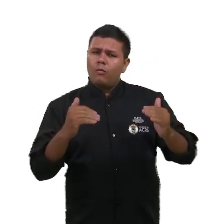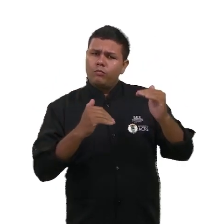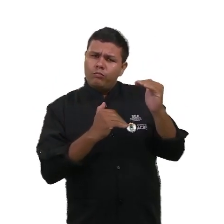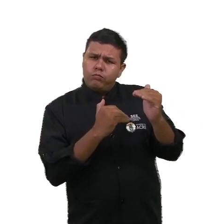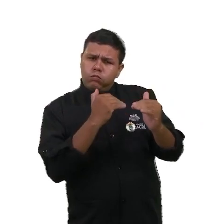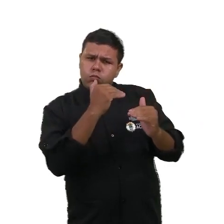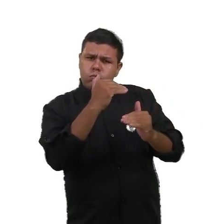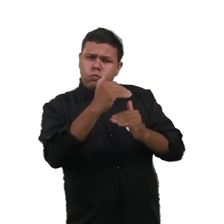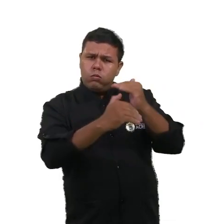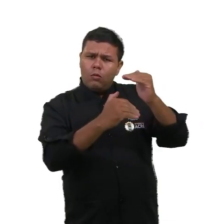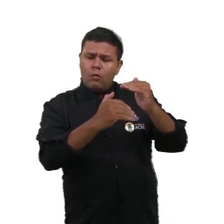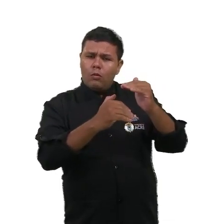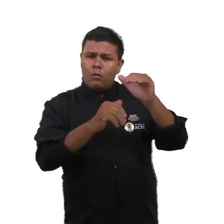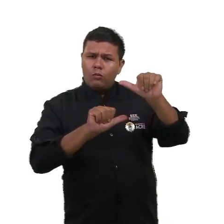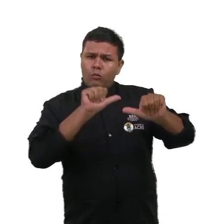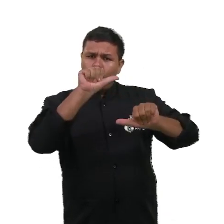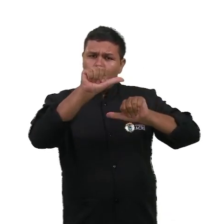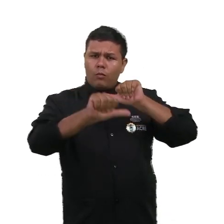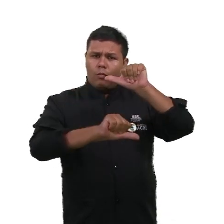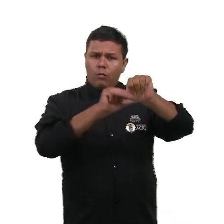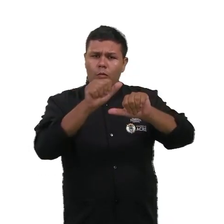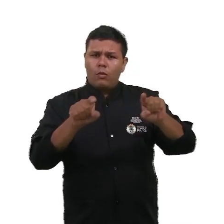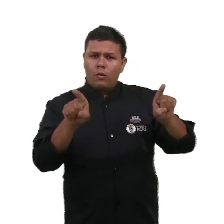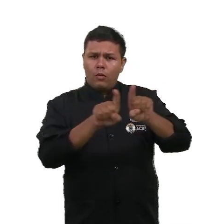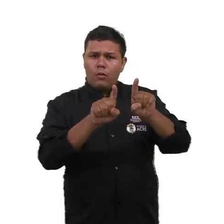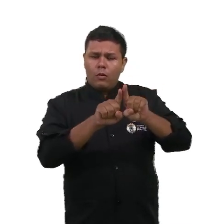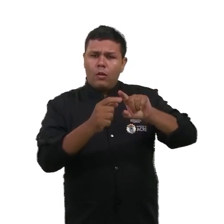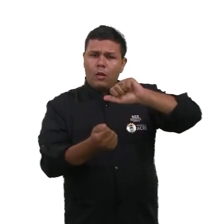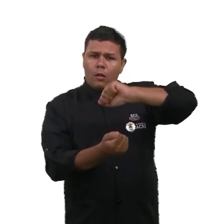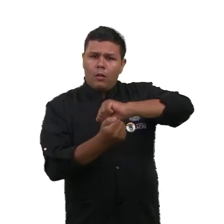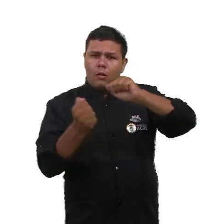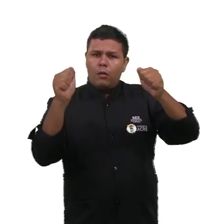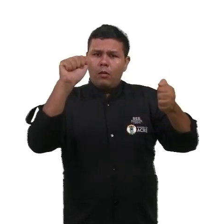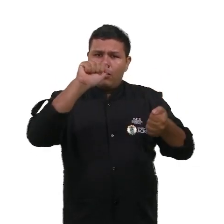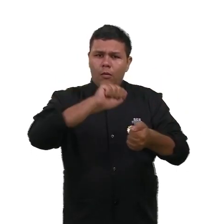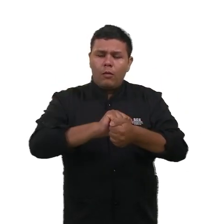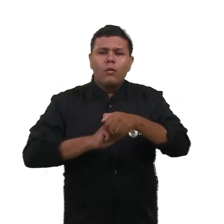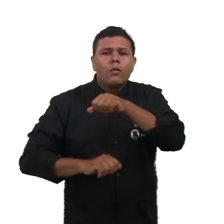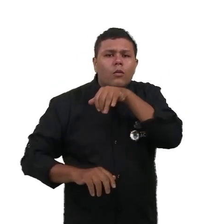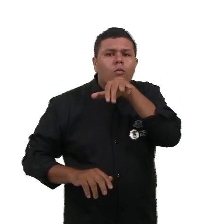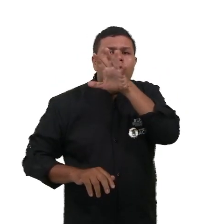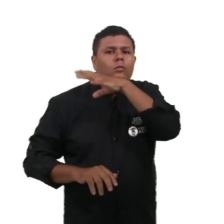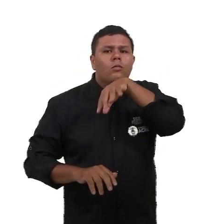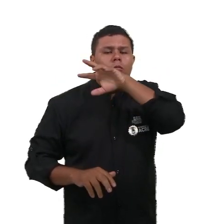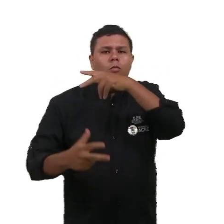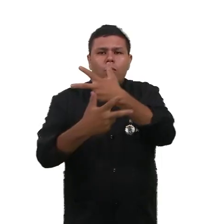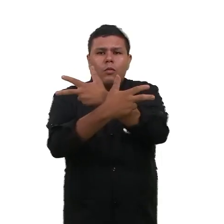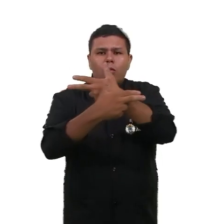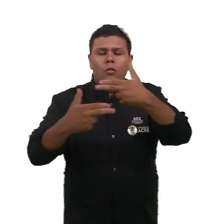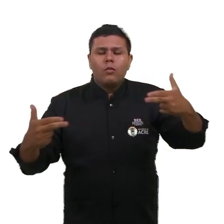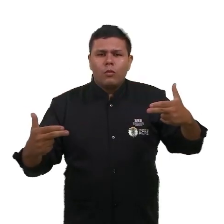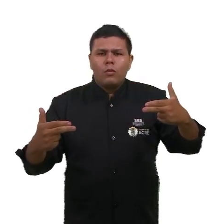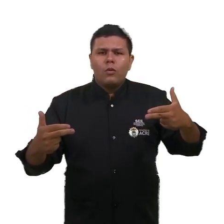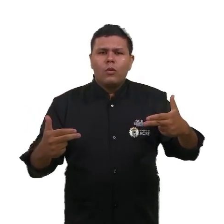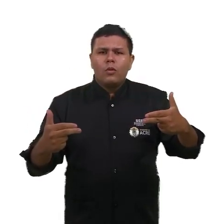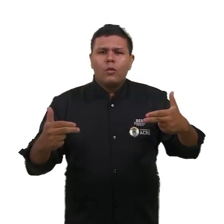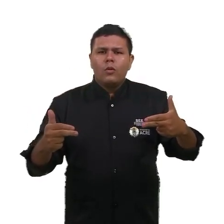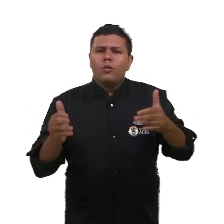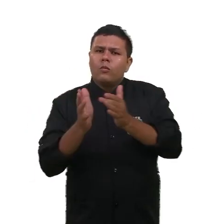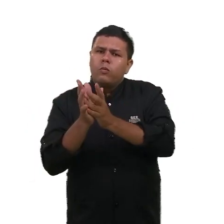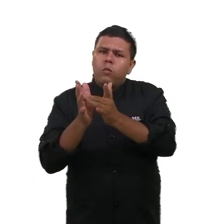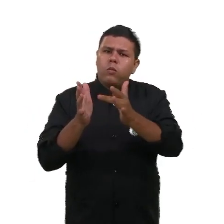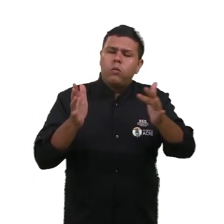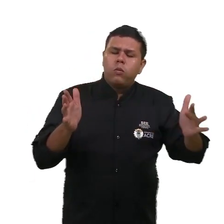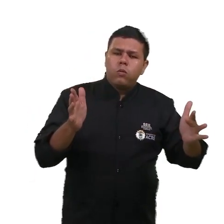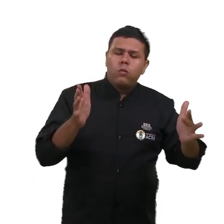pela modificação e adaptação das espécies ao longo do tempo. Acontece que antigamente, lá em meados